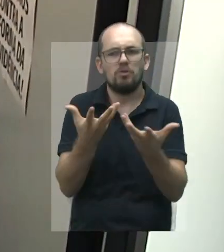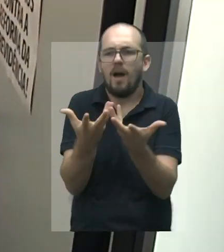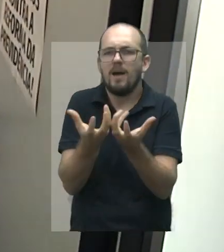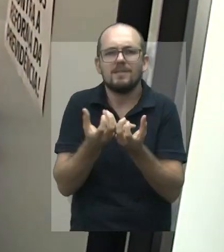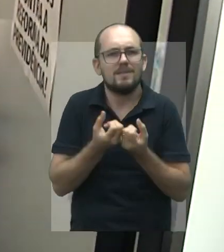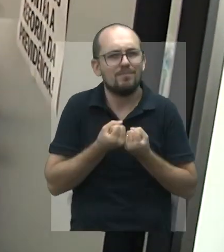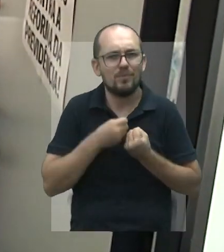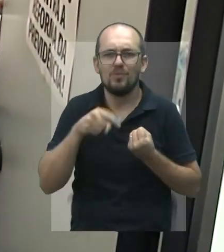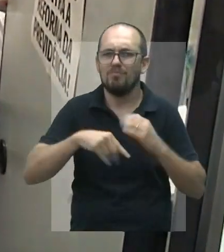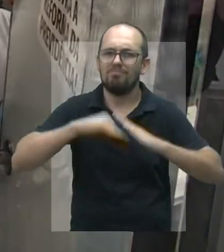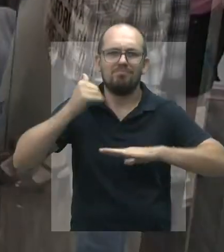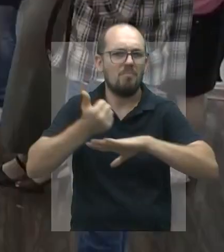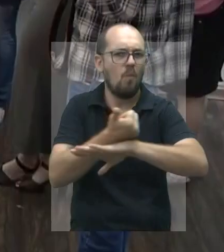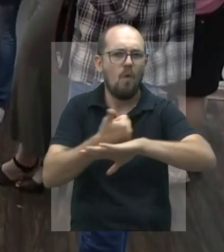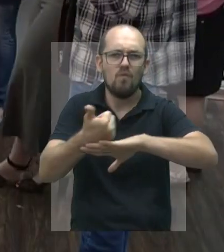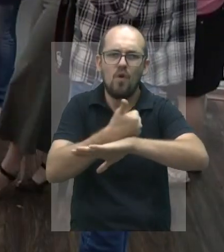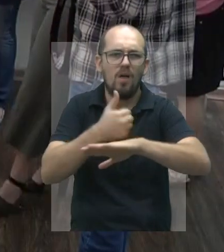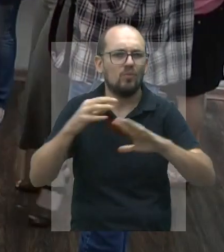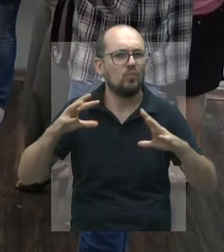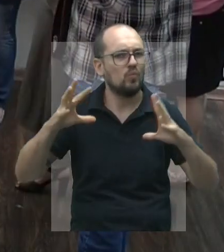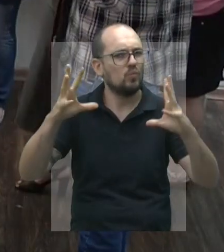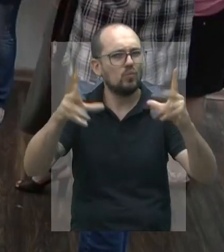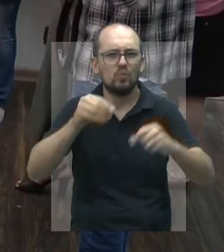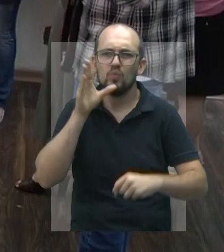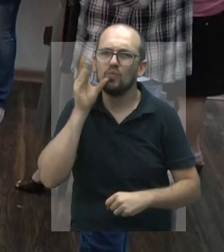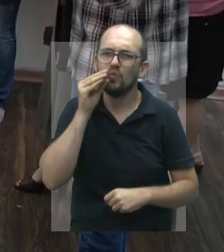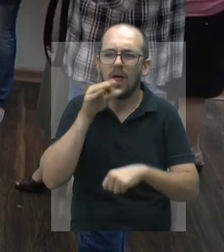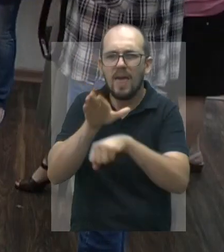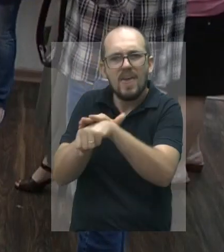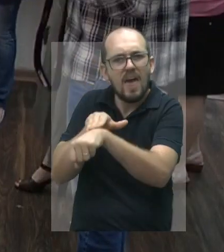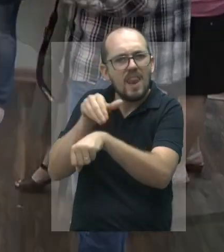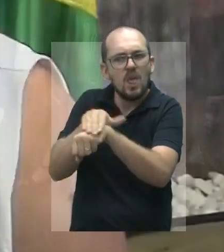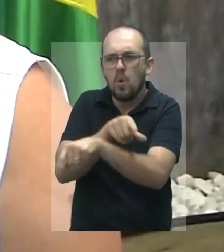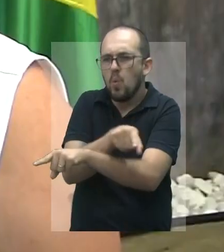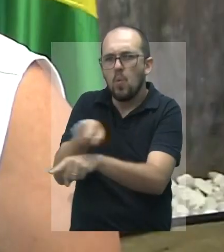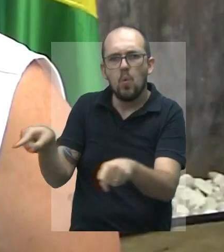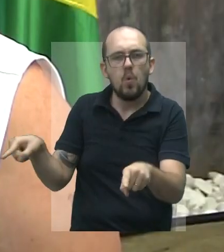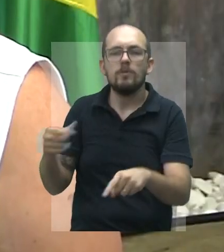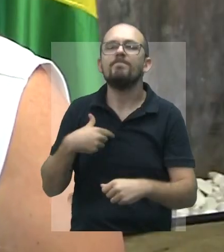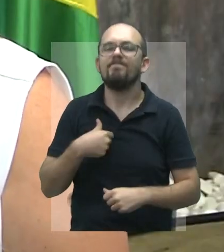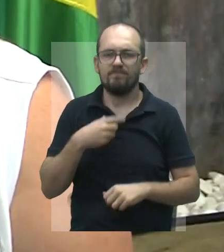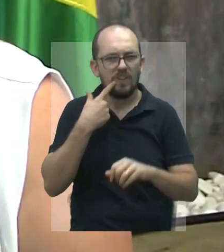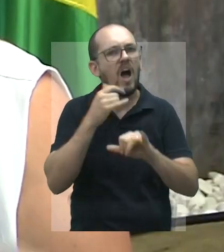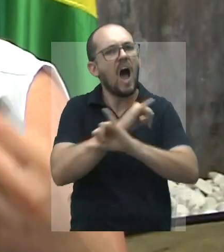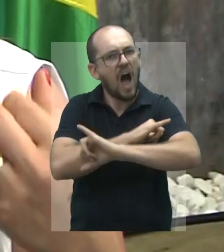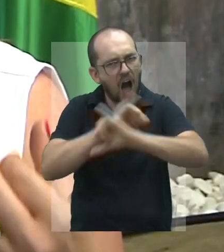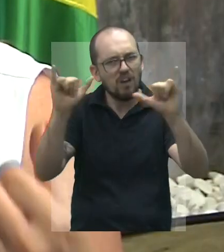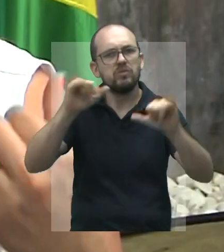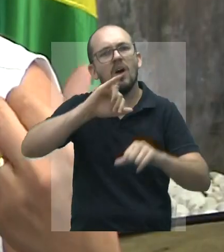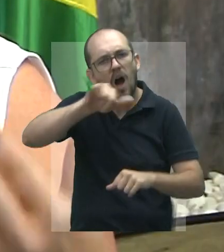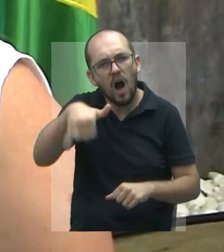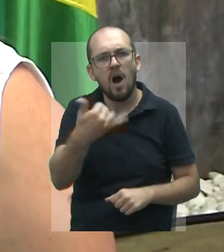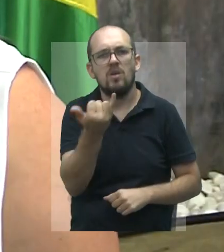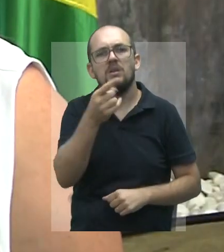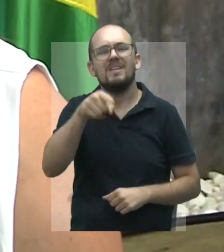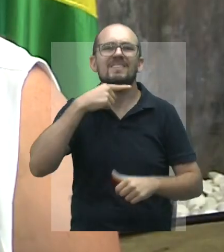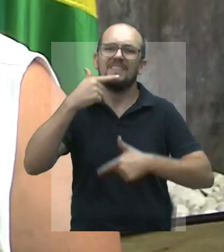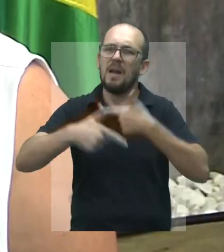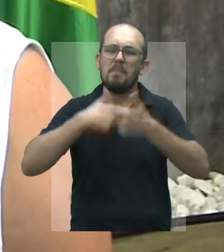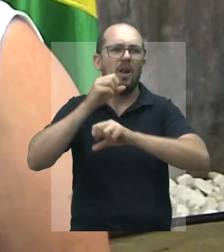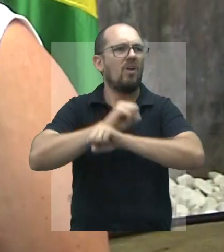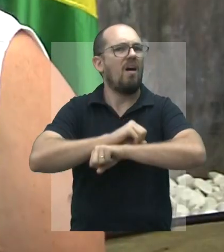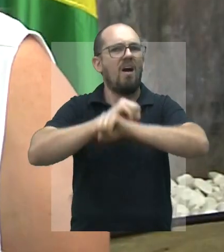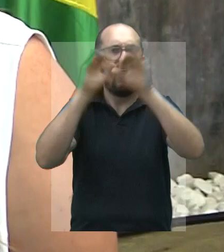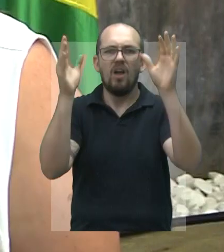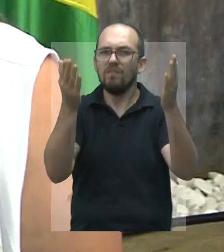o profissionalismo, a dedicação, o carinho com as crianças, eu deixo aberto e falo, gente, é um trabalho assim, às claras,